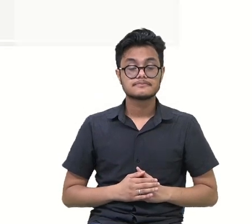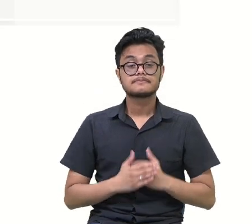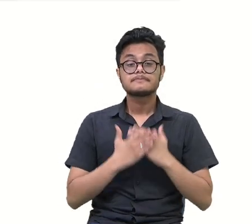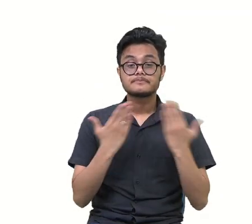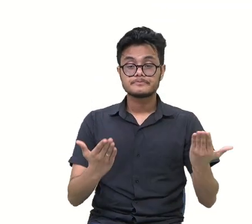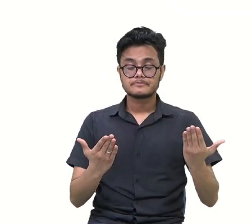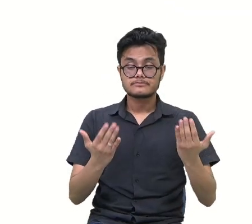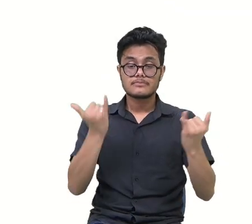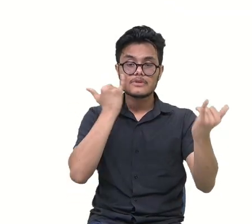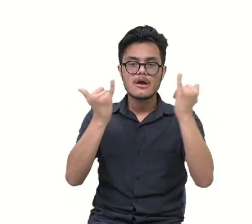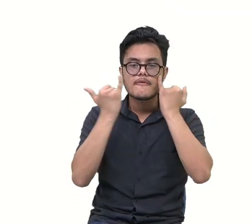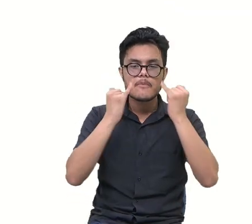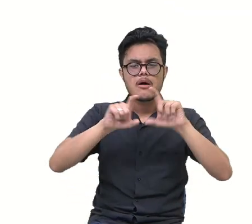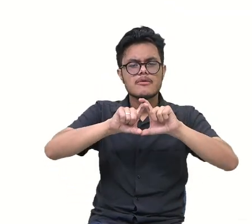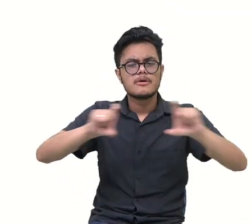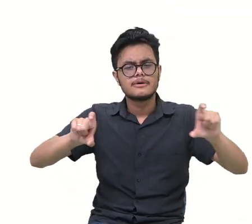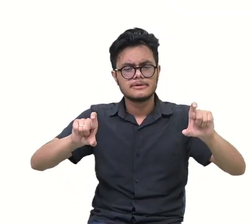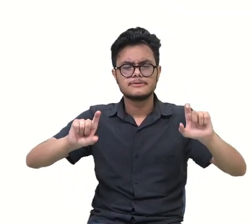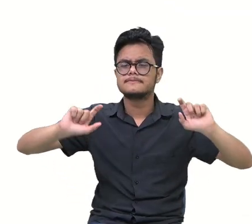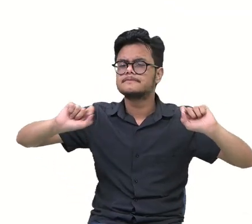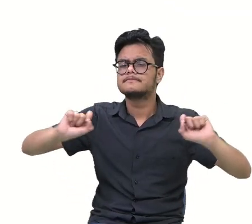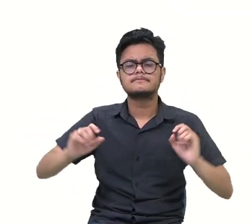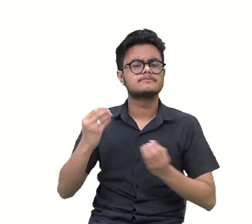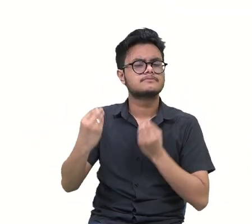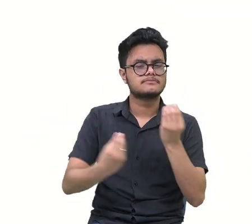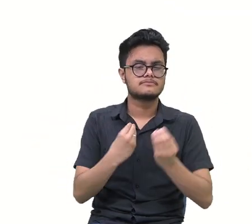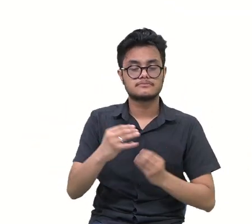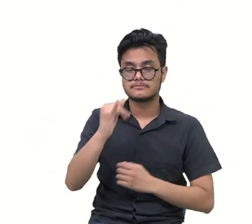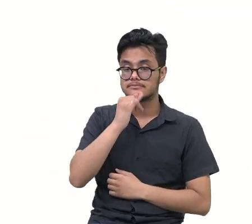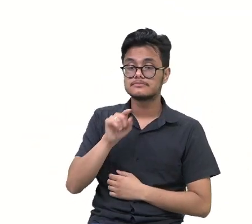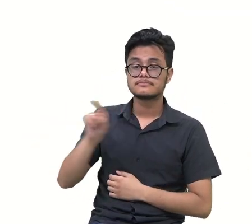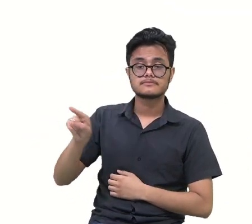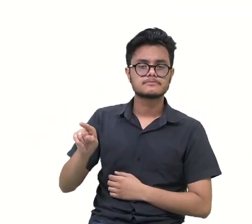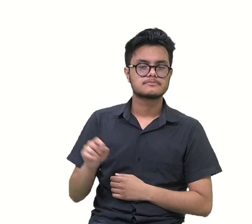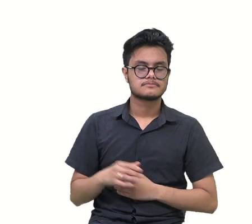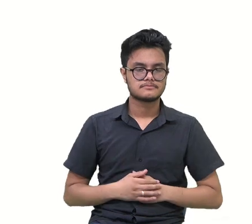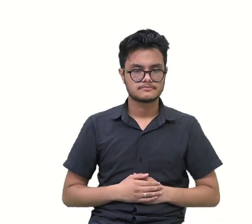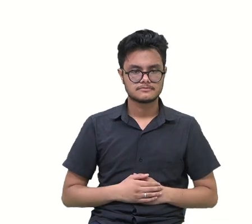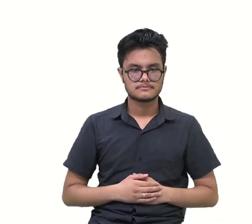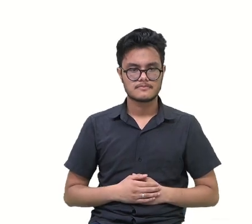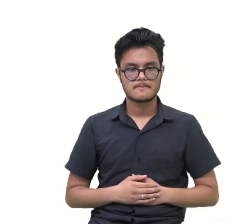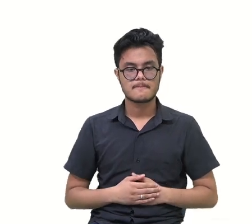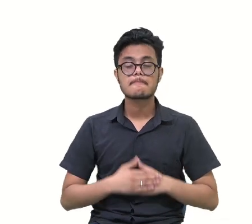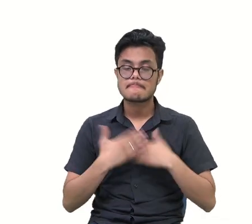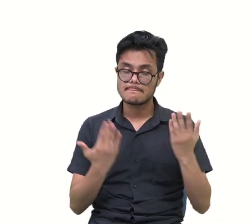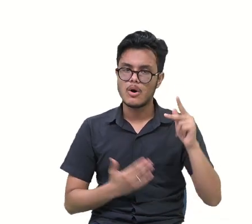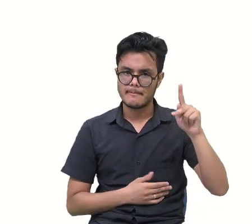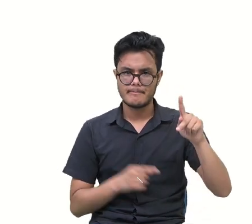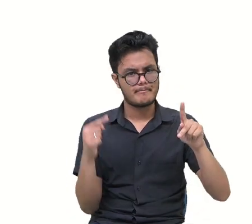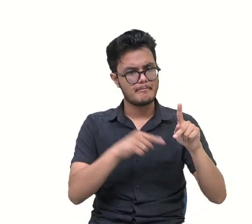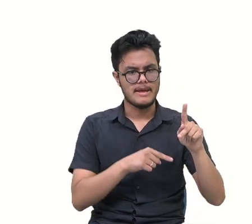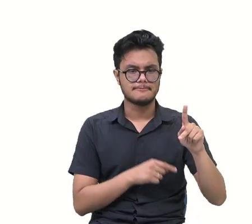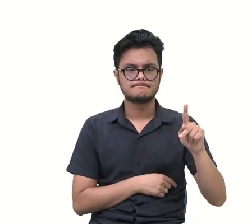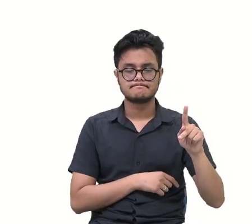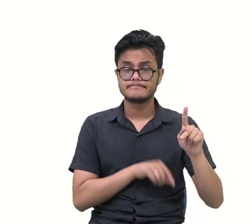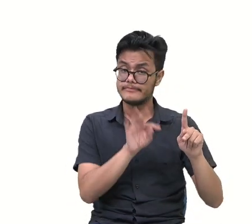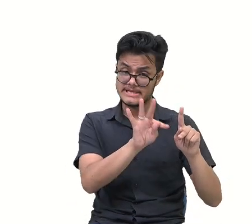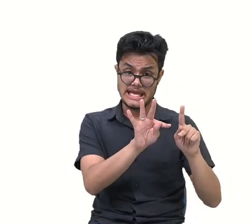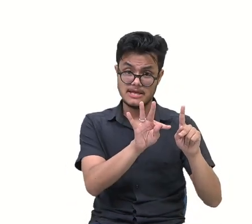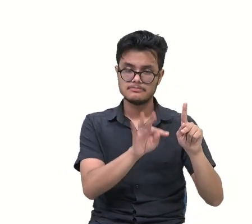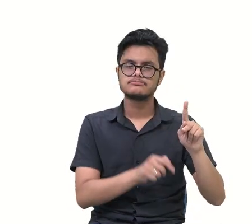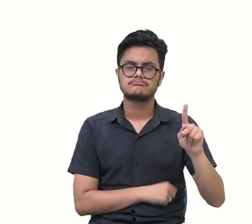nossa função, para finalizar aqui, a nossa função vai ser a seguinte, vai ser P de T